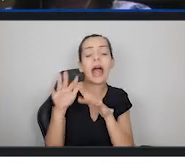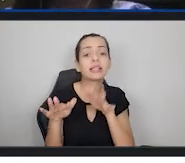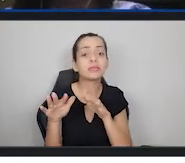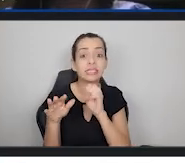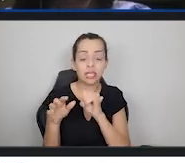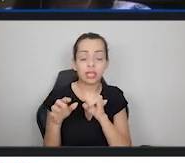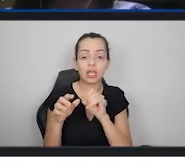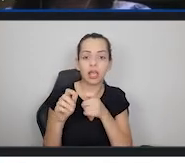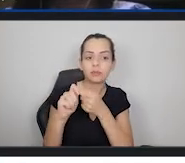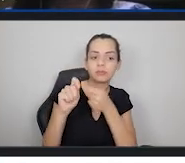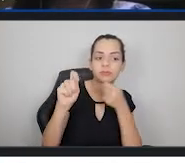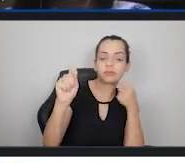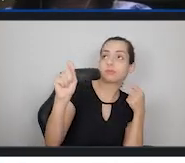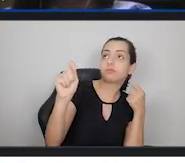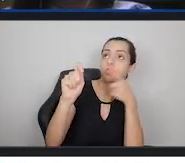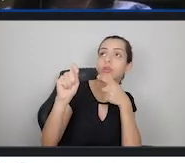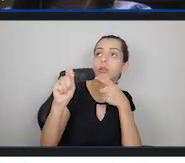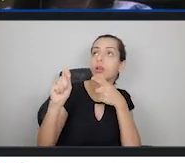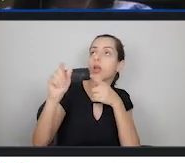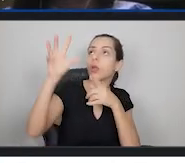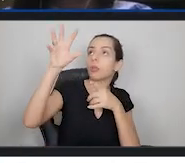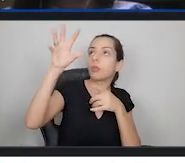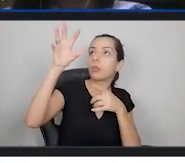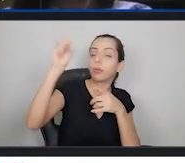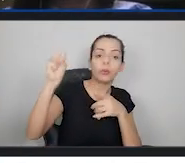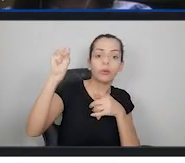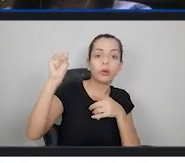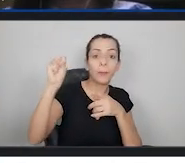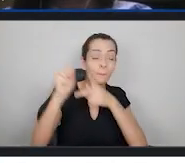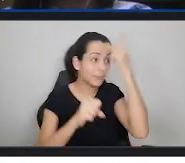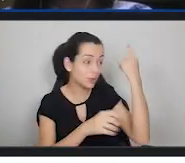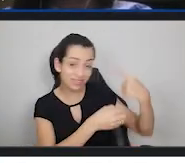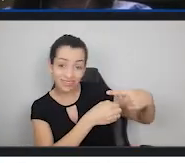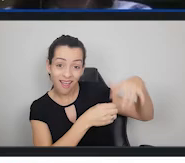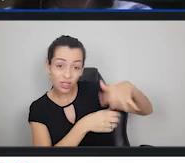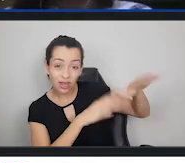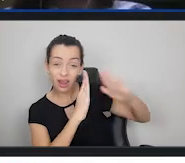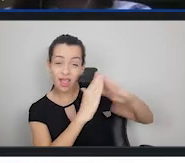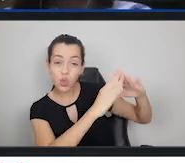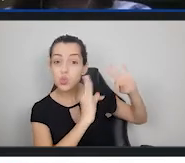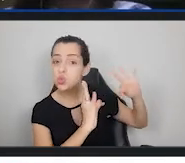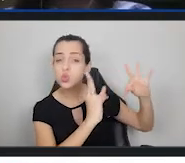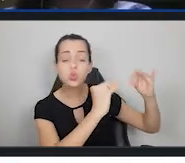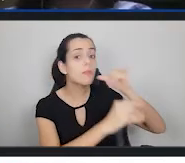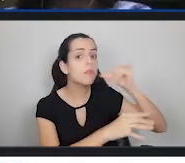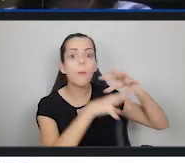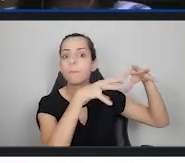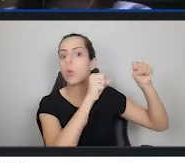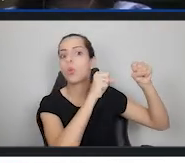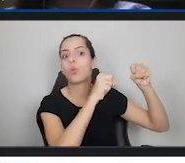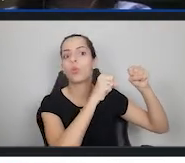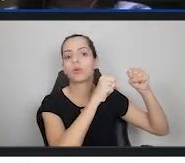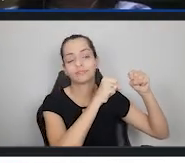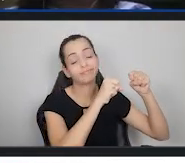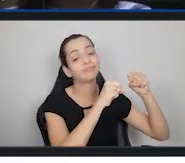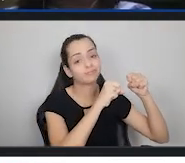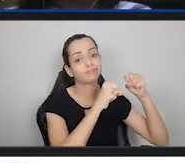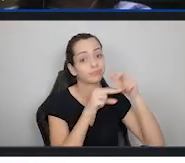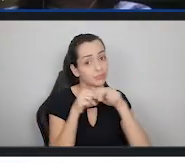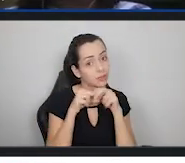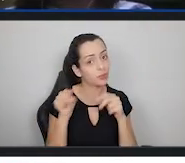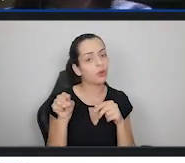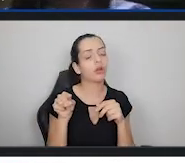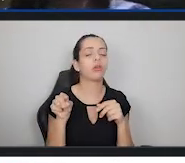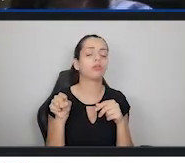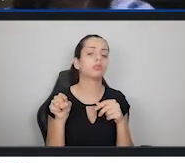usava estilingue ultimamente ficava brincando de quebrar esses discos aqui, às vezes tirava até cidades inteiras,